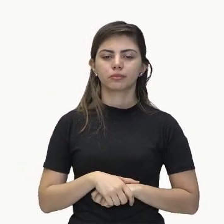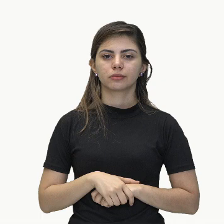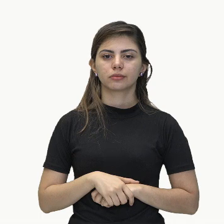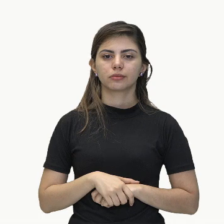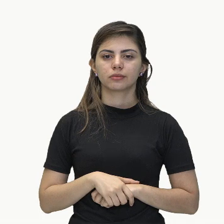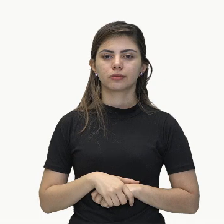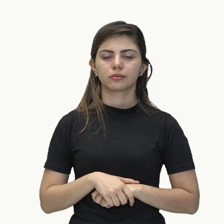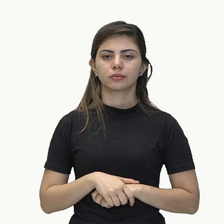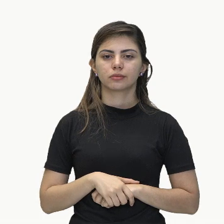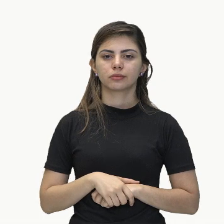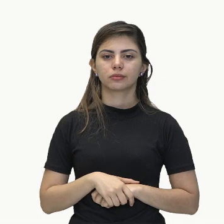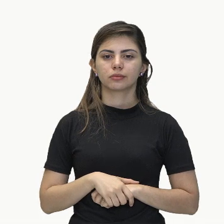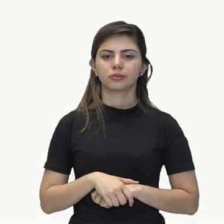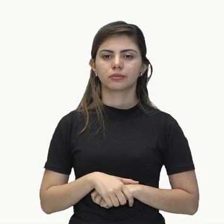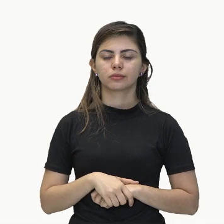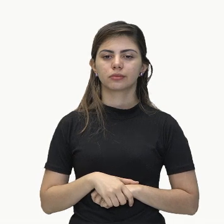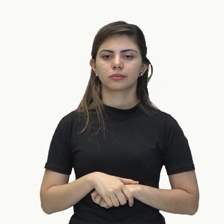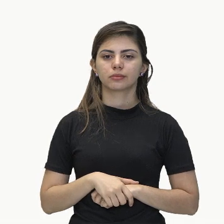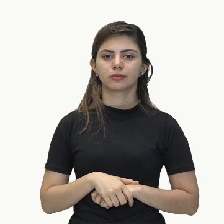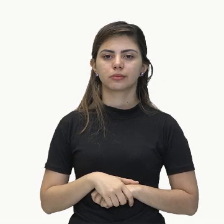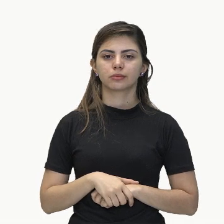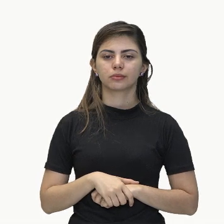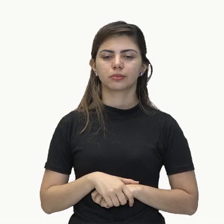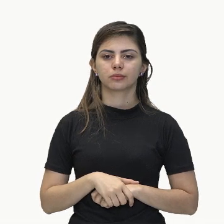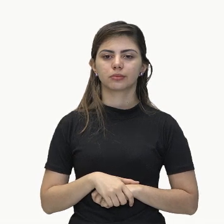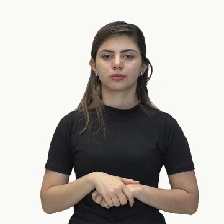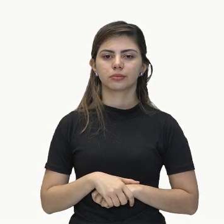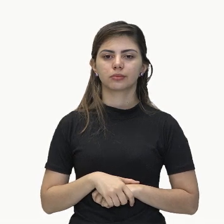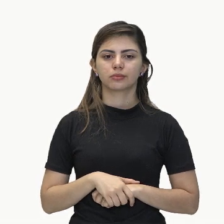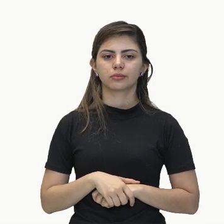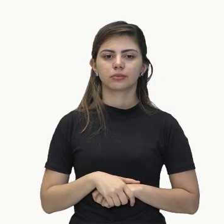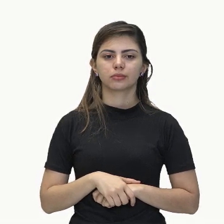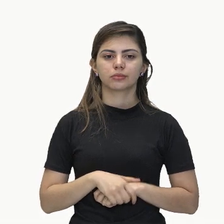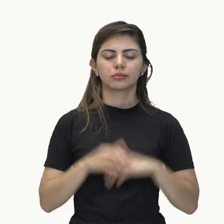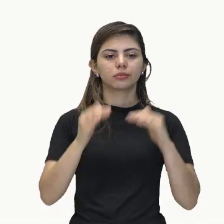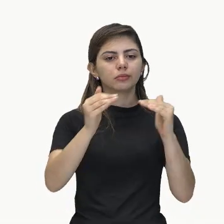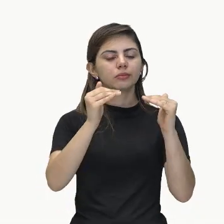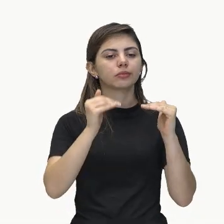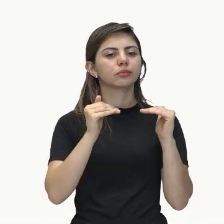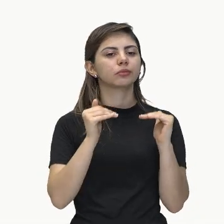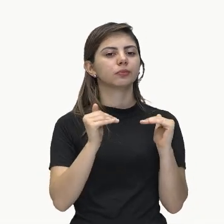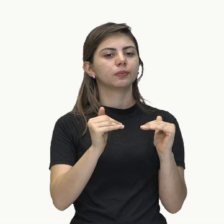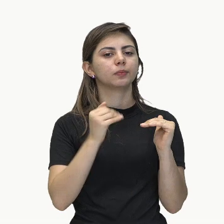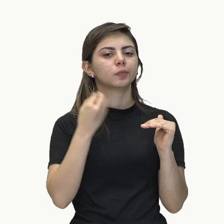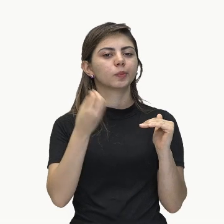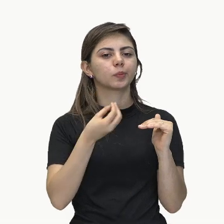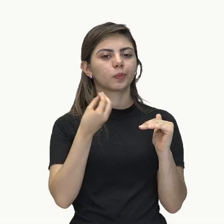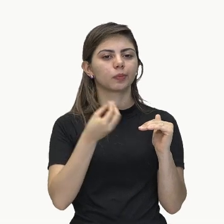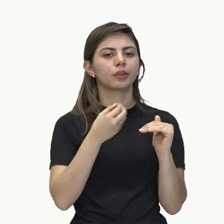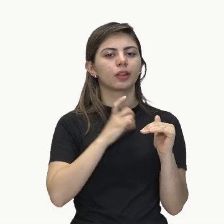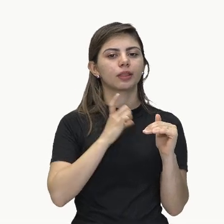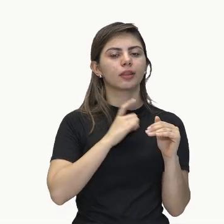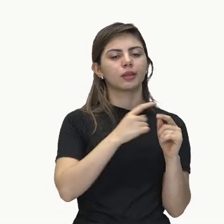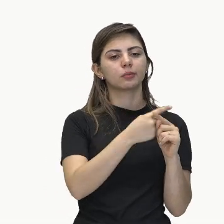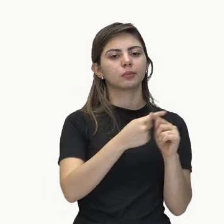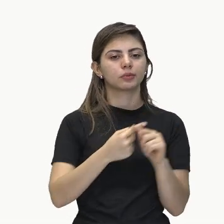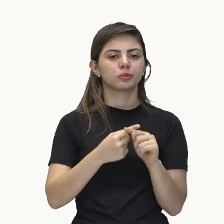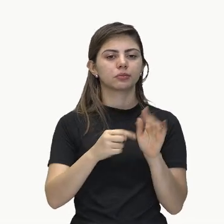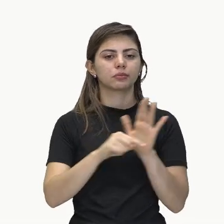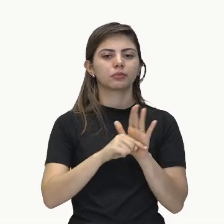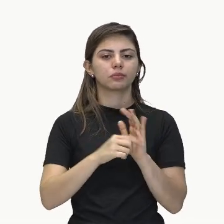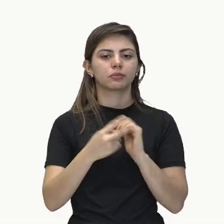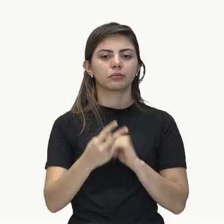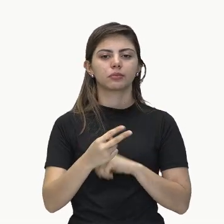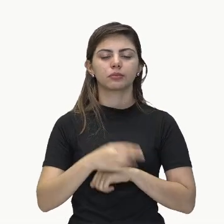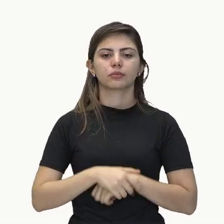é 2. 2y igual a menos 7. E a minha segunda equação eu vou multiplicá-la toda por menos 2. Vai ficar menos